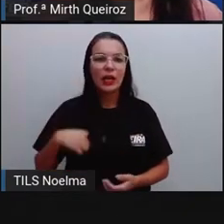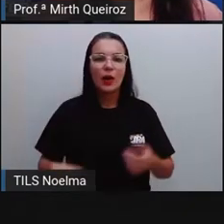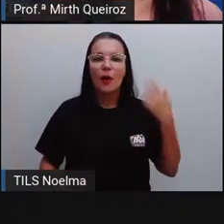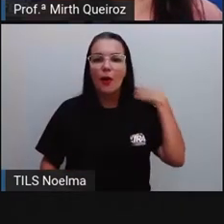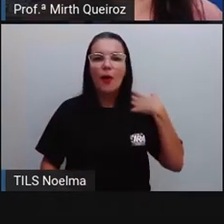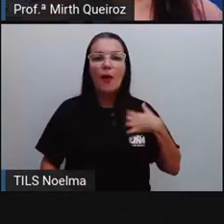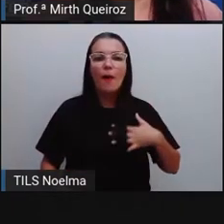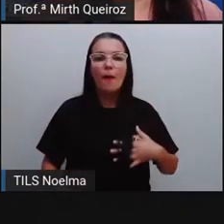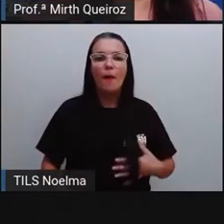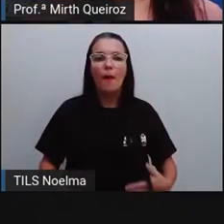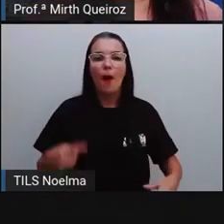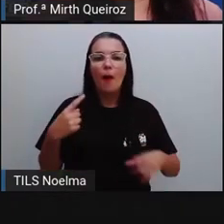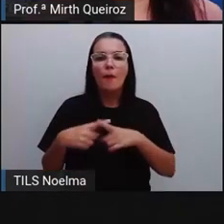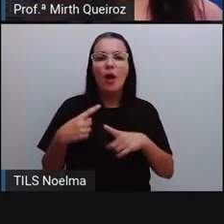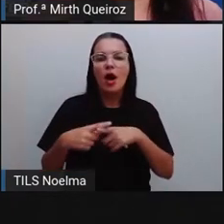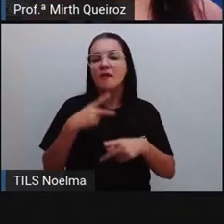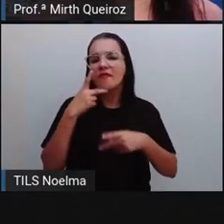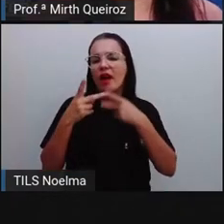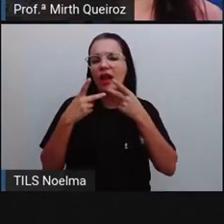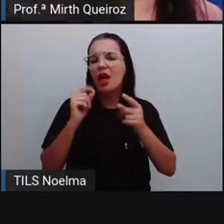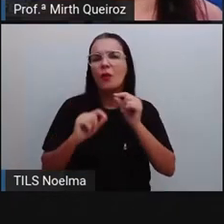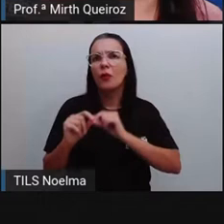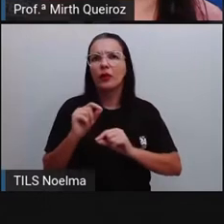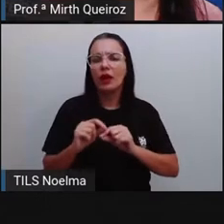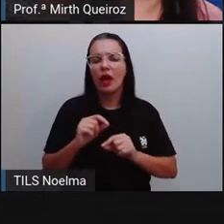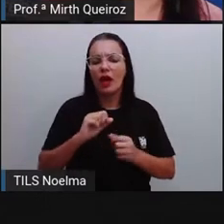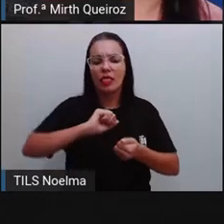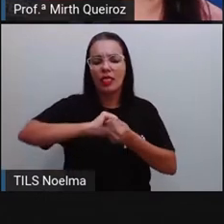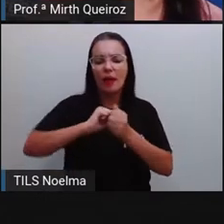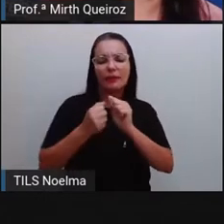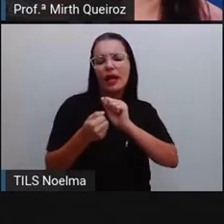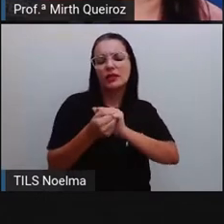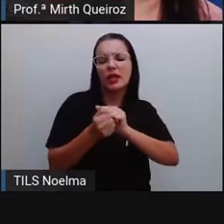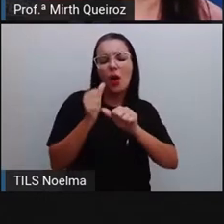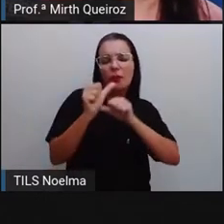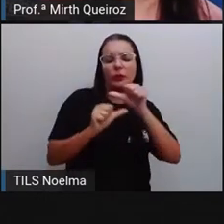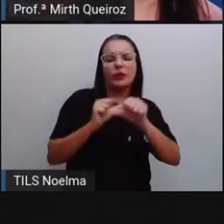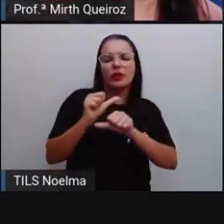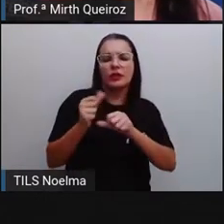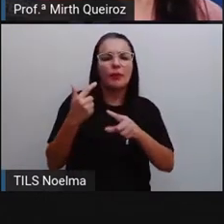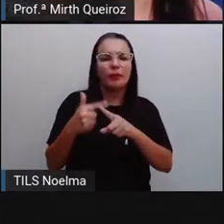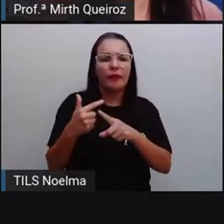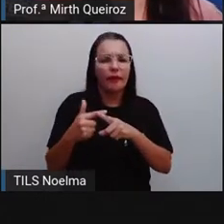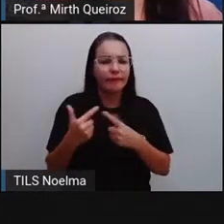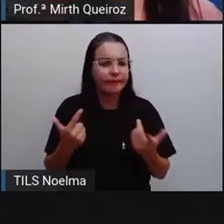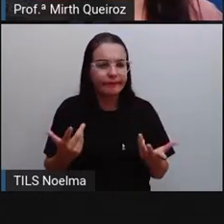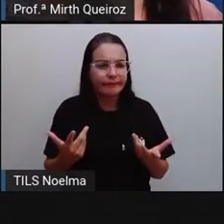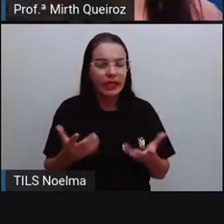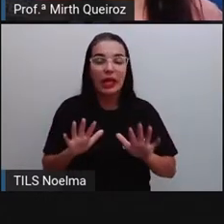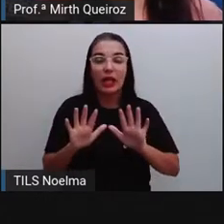falando sobre isso? Sobre a questão da adaptação à mudança, né? Porque